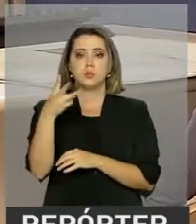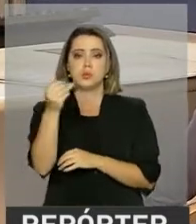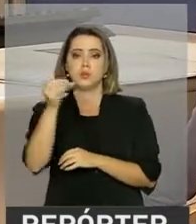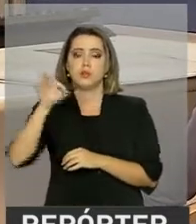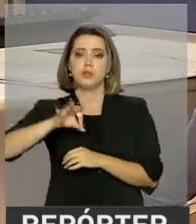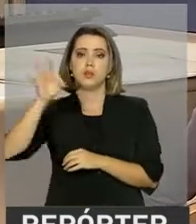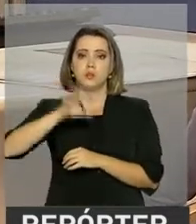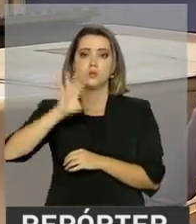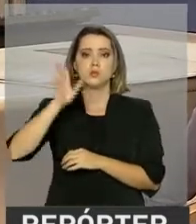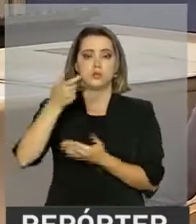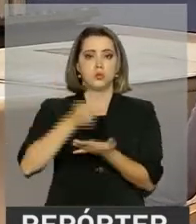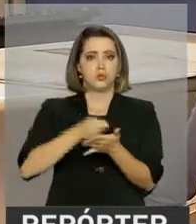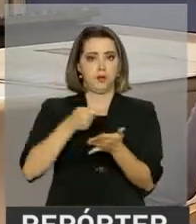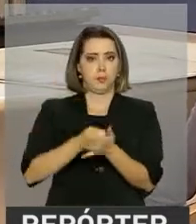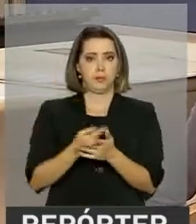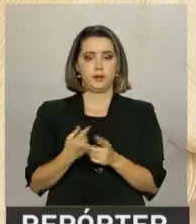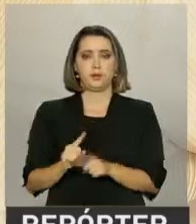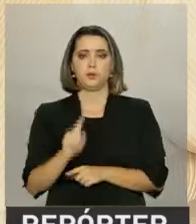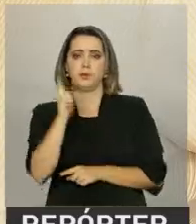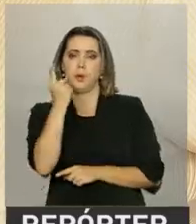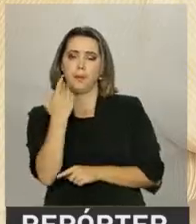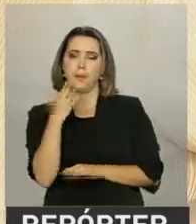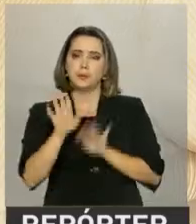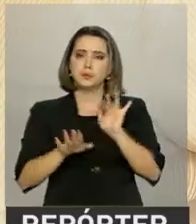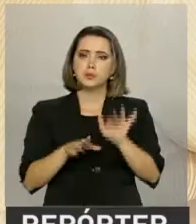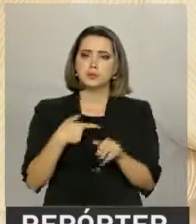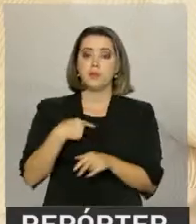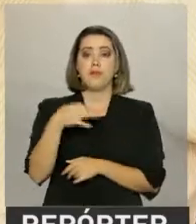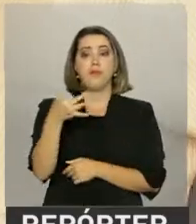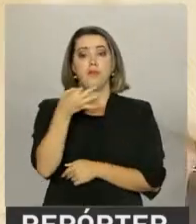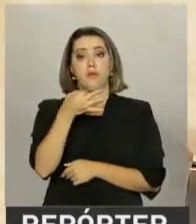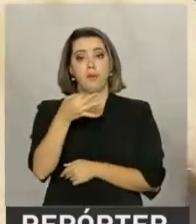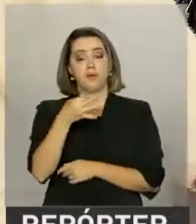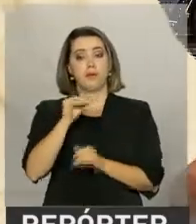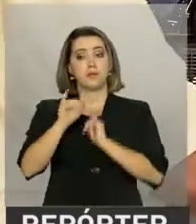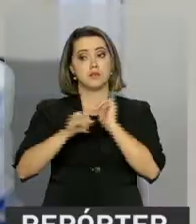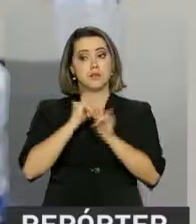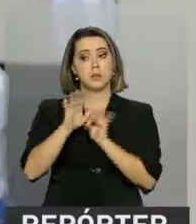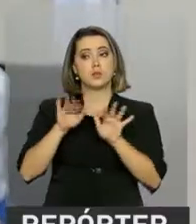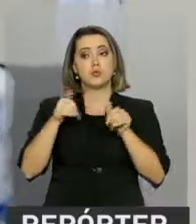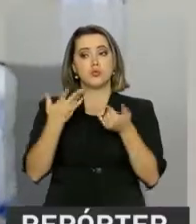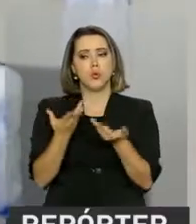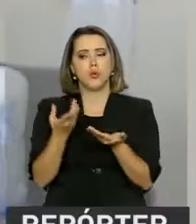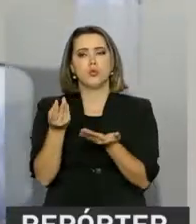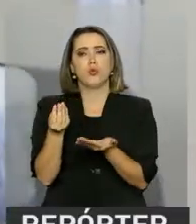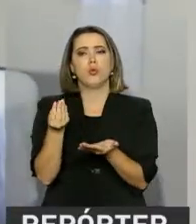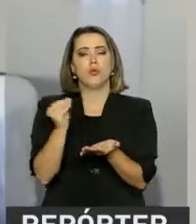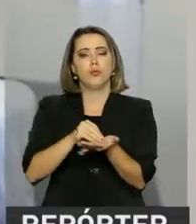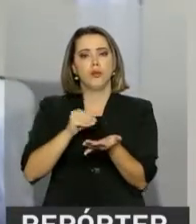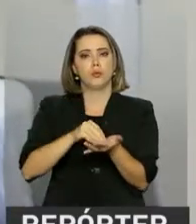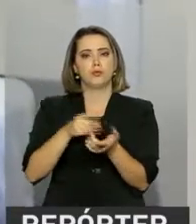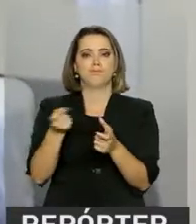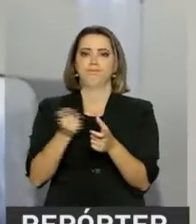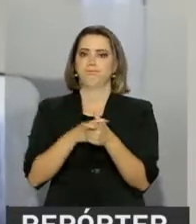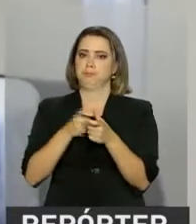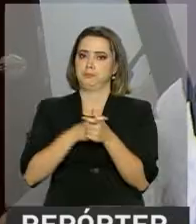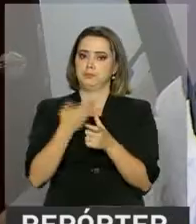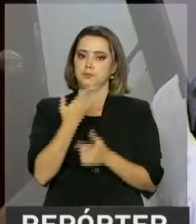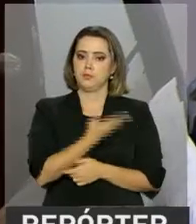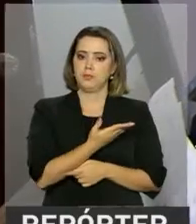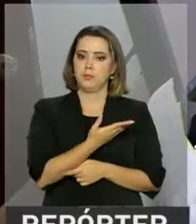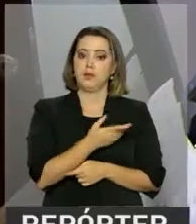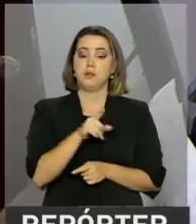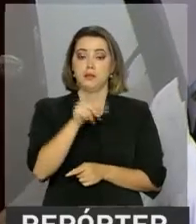contrato já pago e o primeiro passo é se informar sobre o saldo devedor essa gerente de uma empresa financeira